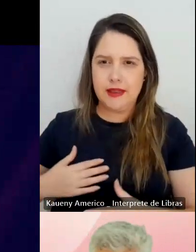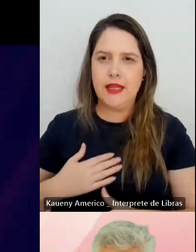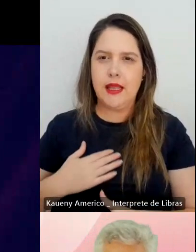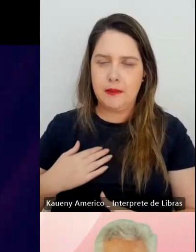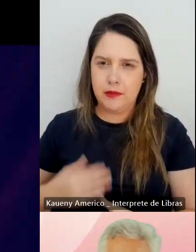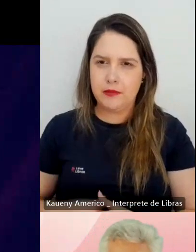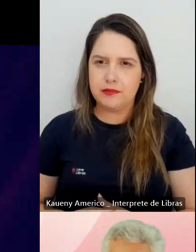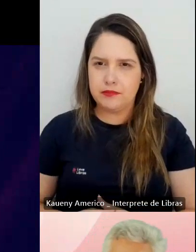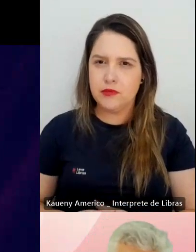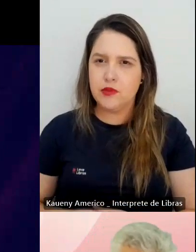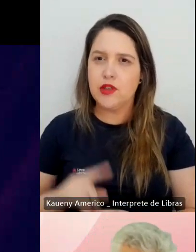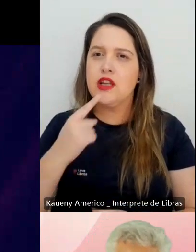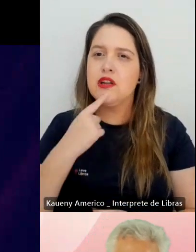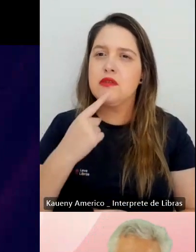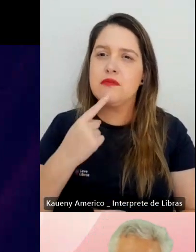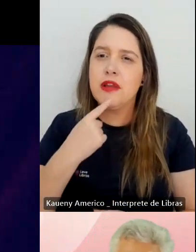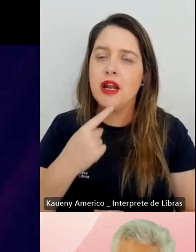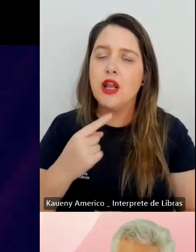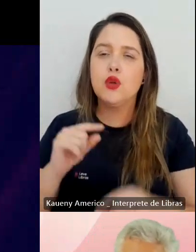em dia,